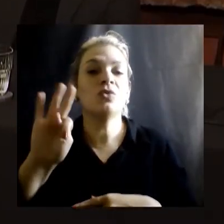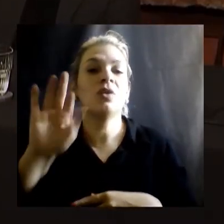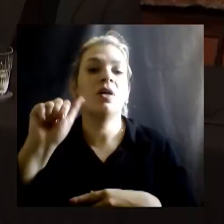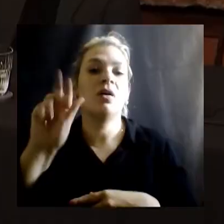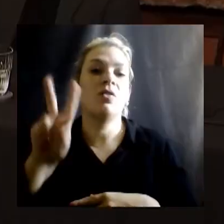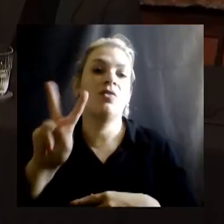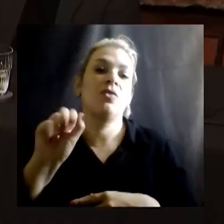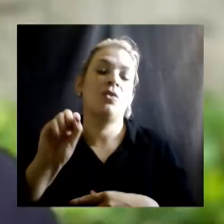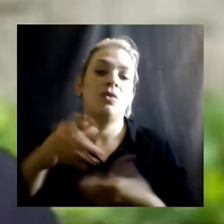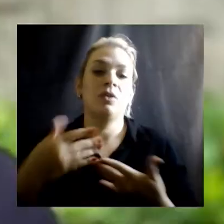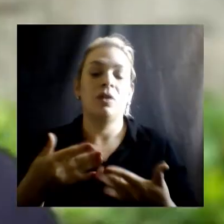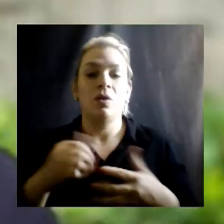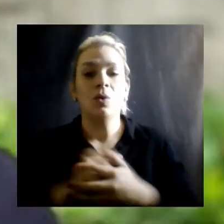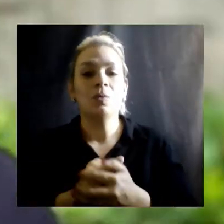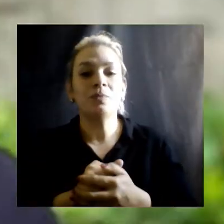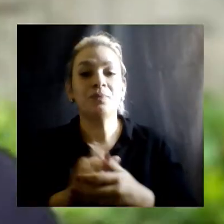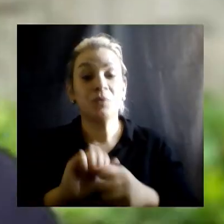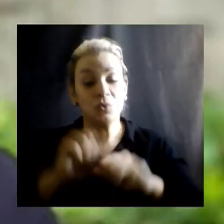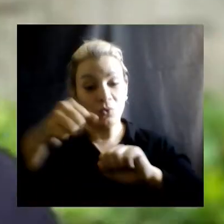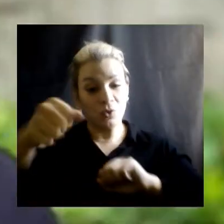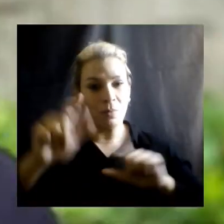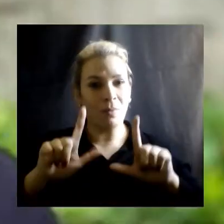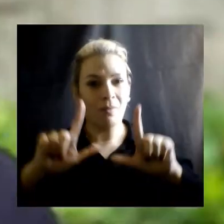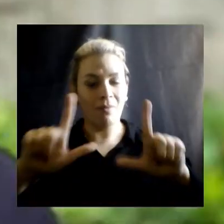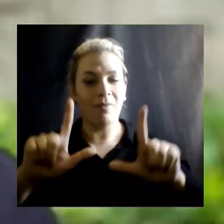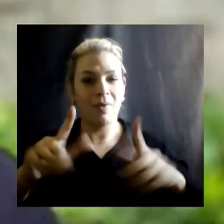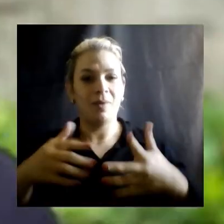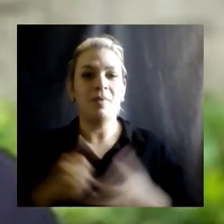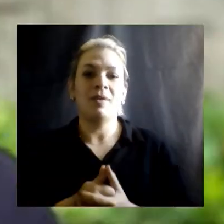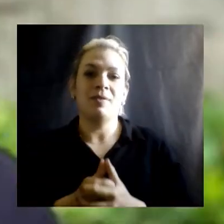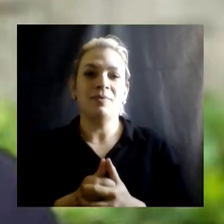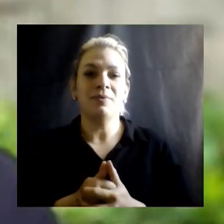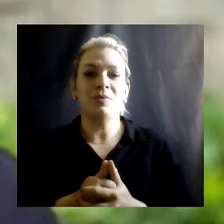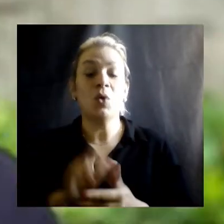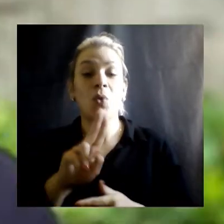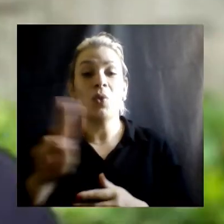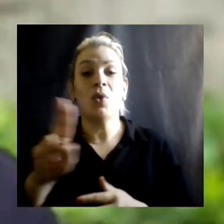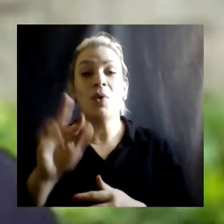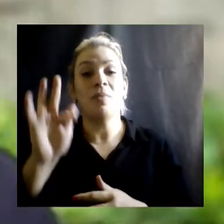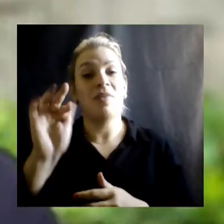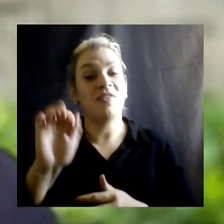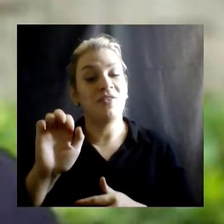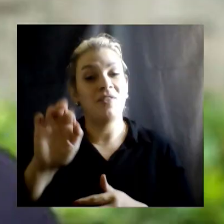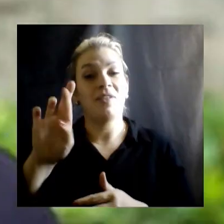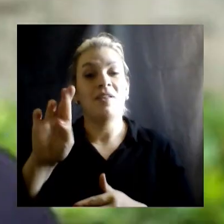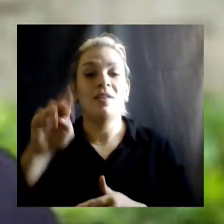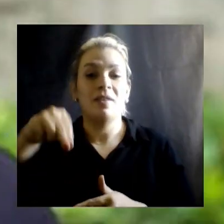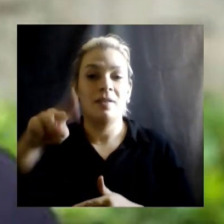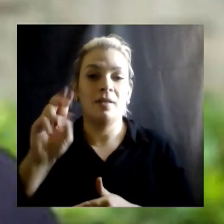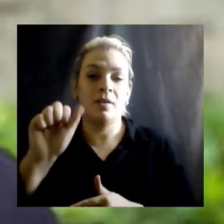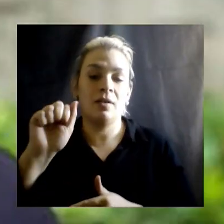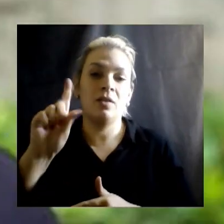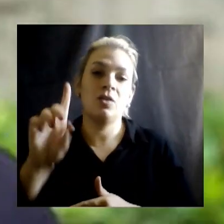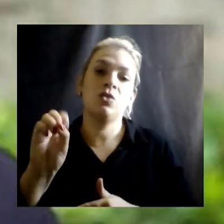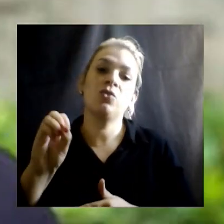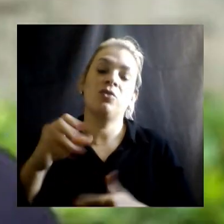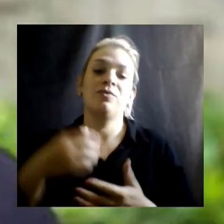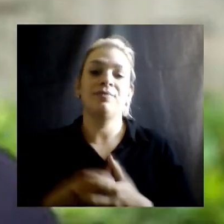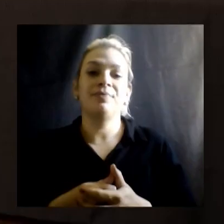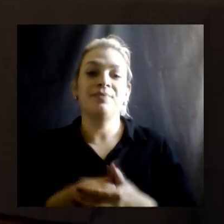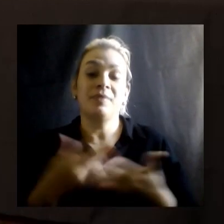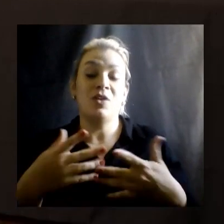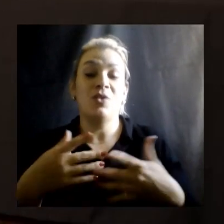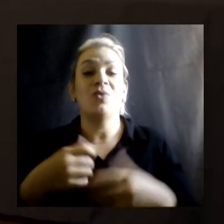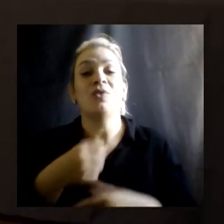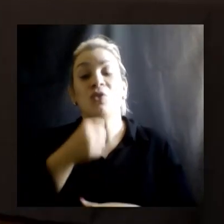passou recentemente a levar o nome de Fernando Kassab, jornalista, apresentador e chefe de